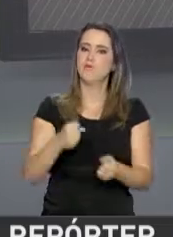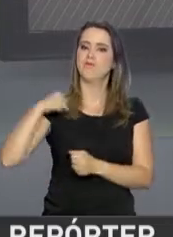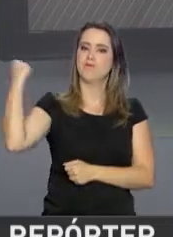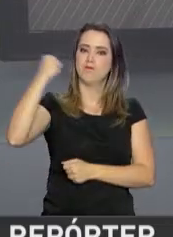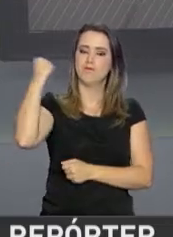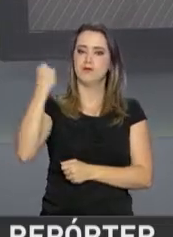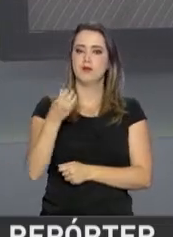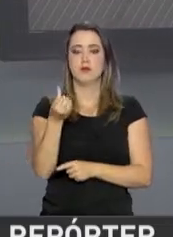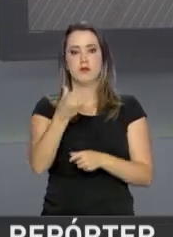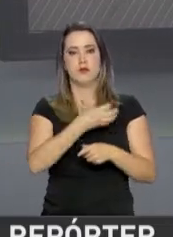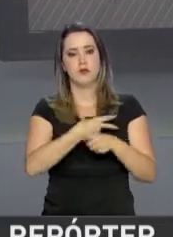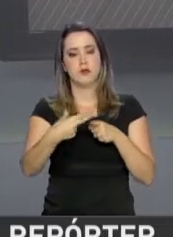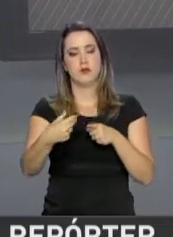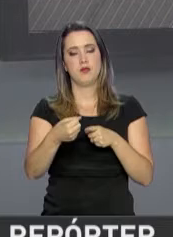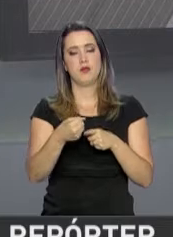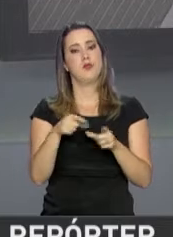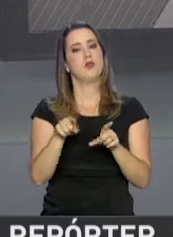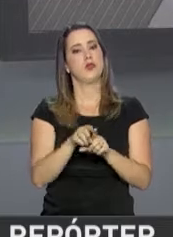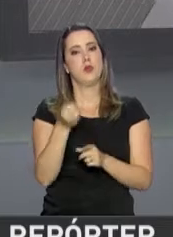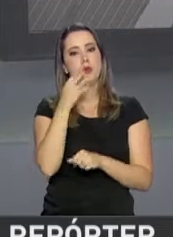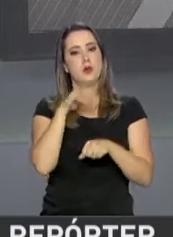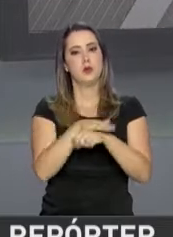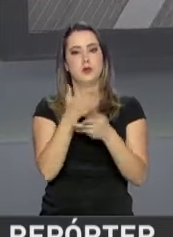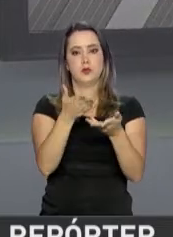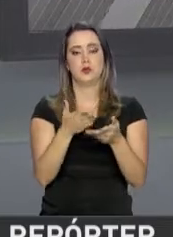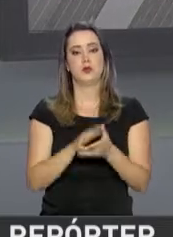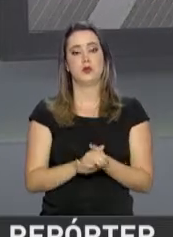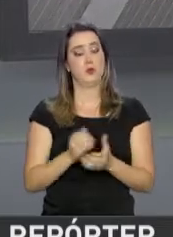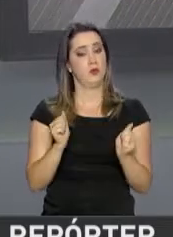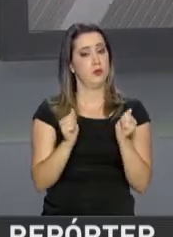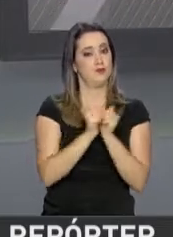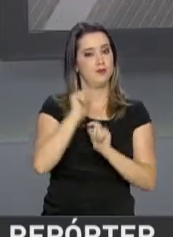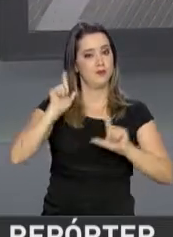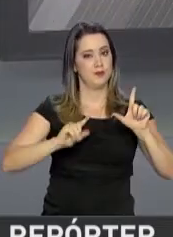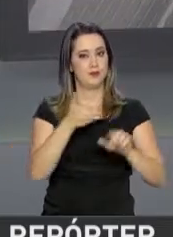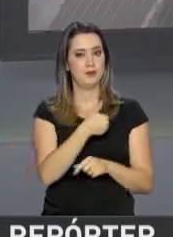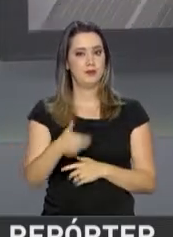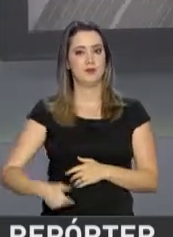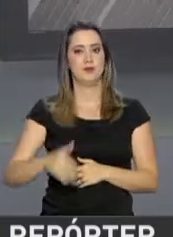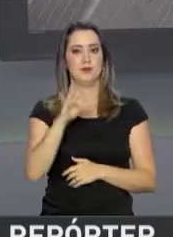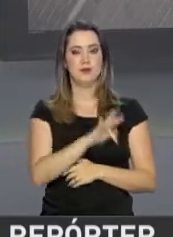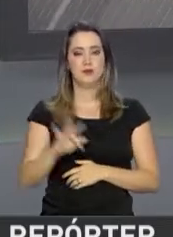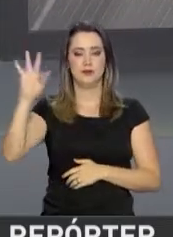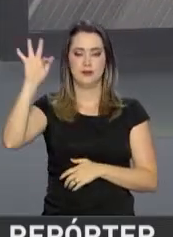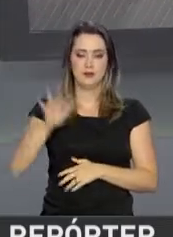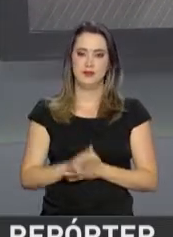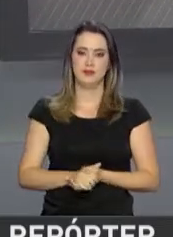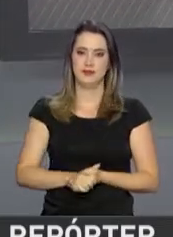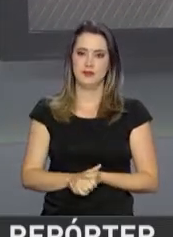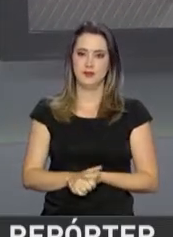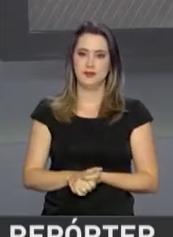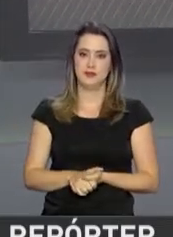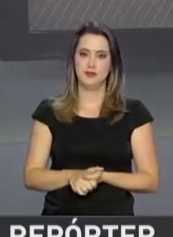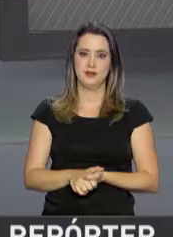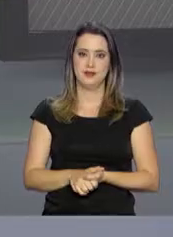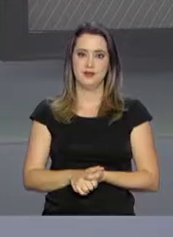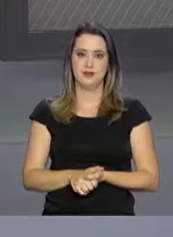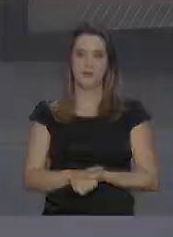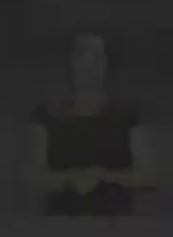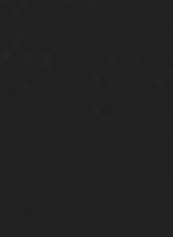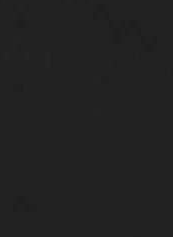pelo hexa uma boa noite pra você um ótimo fim de semana continue com a gente aqui na nbr a tv do governo federal